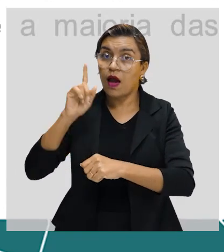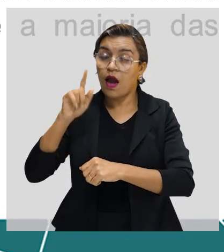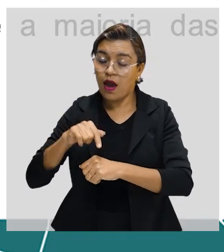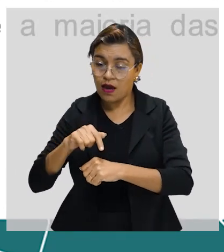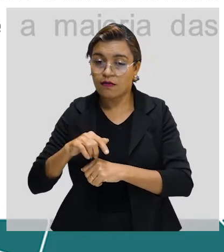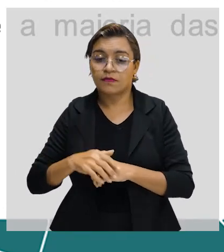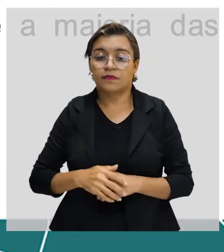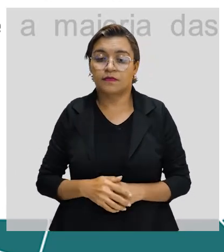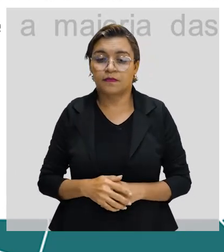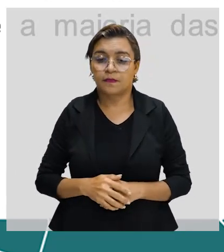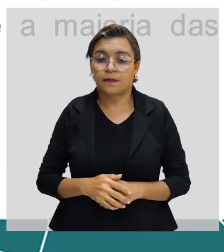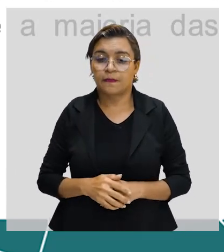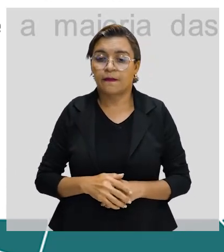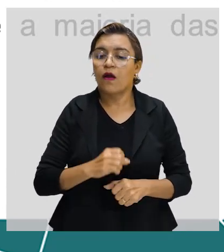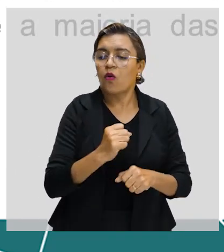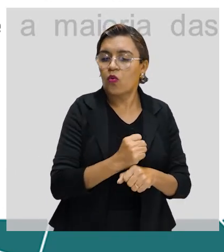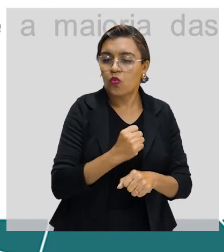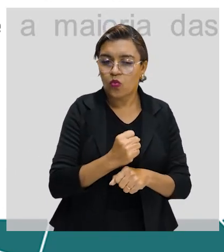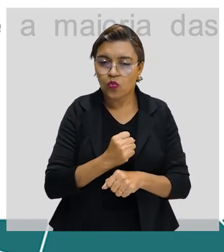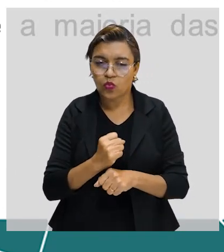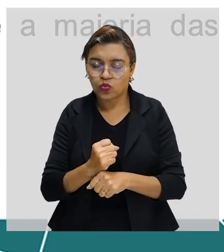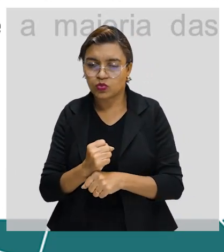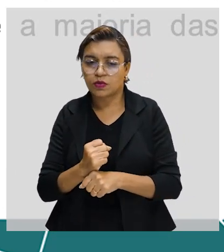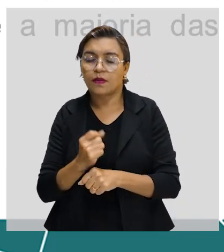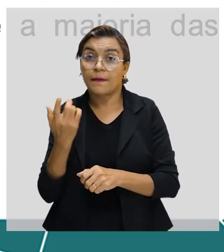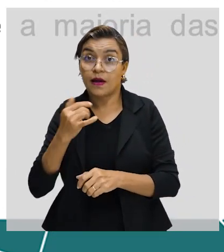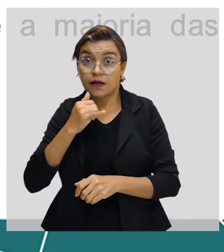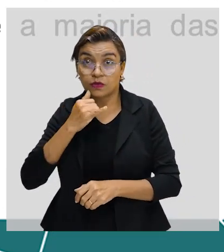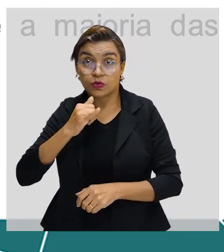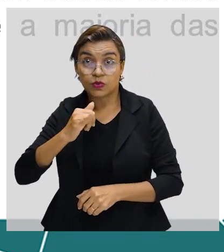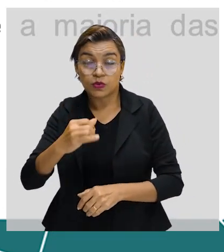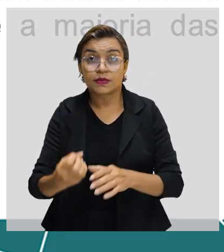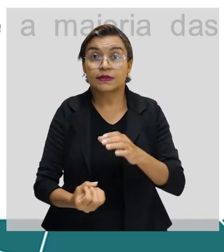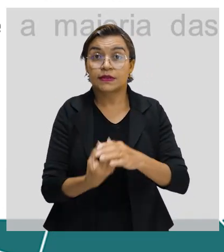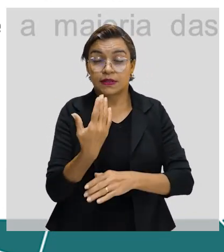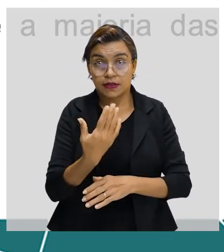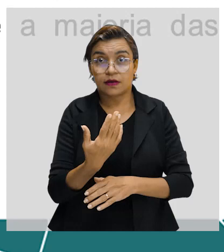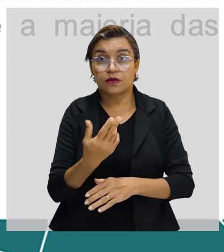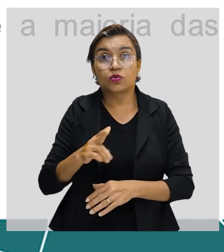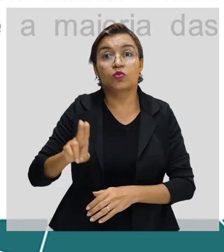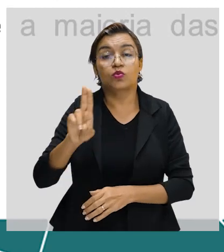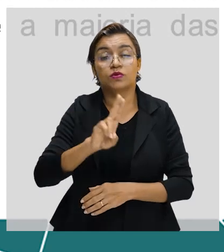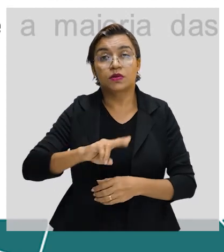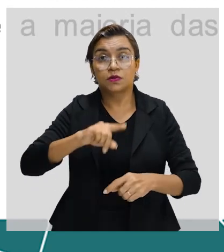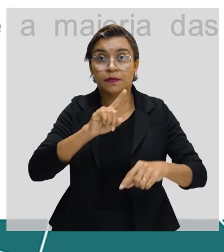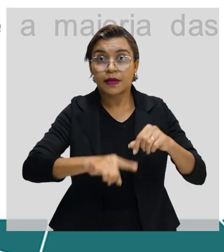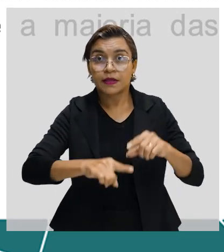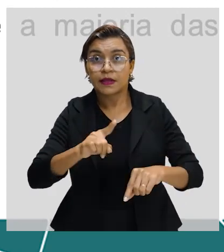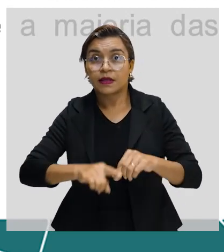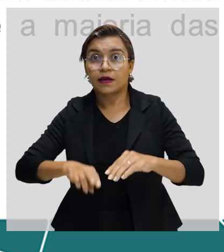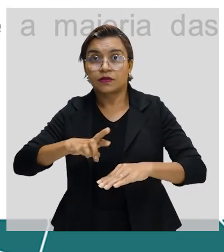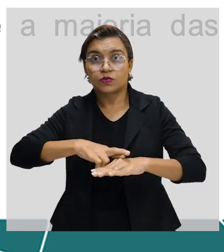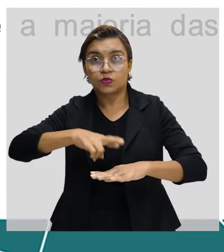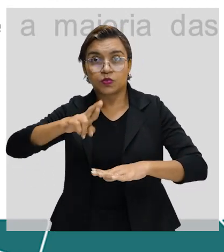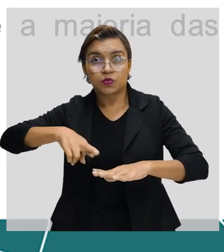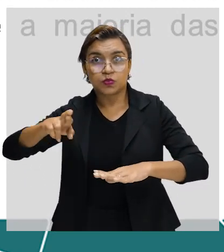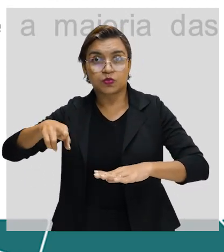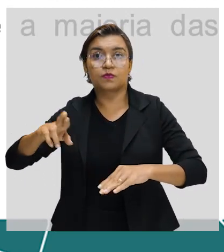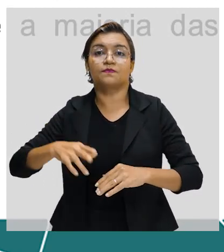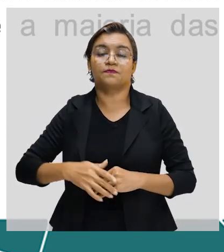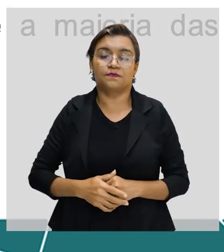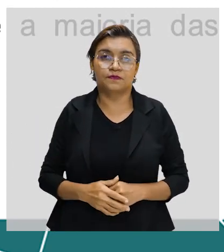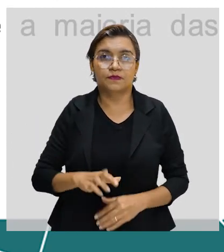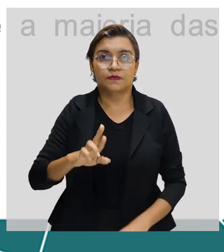industrial construída para produzir energia elétrica a partir de materiais radioativos. Pronto, resumindo, é